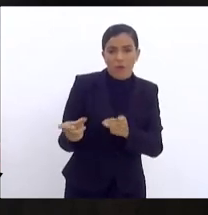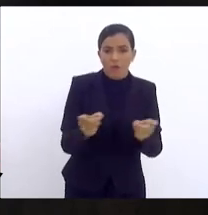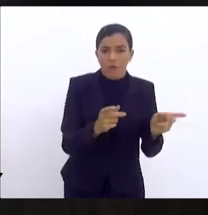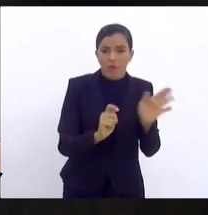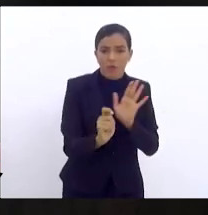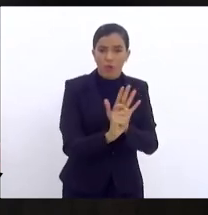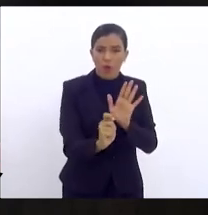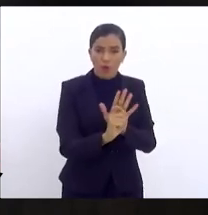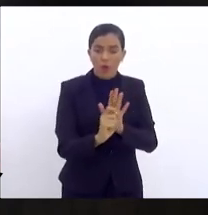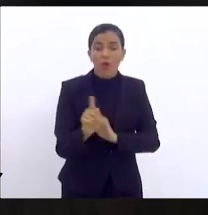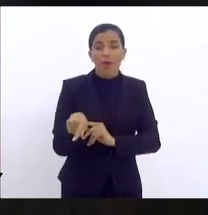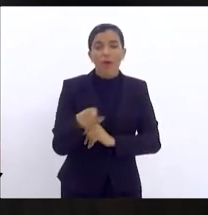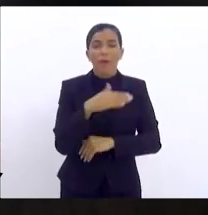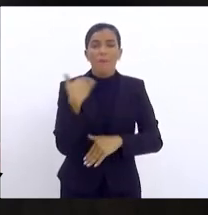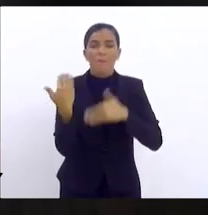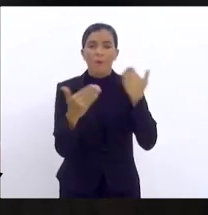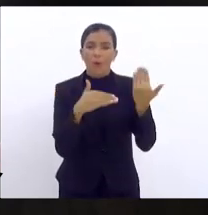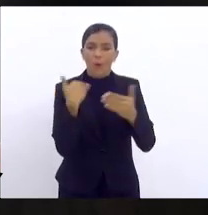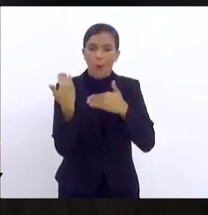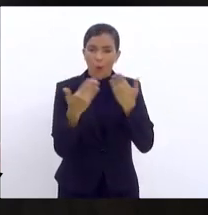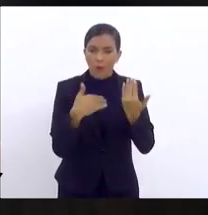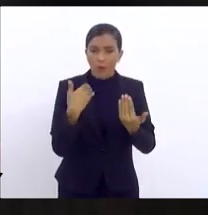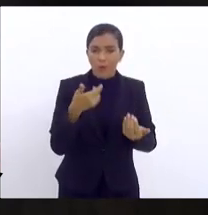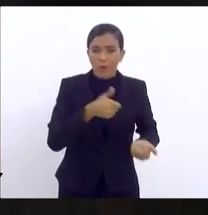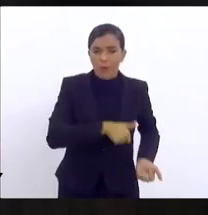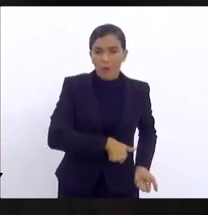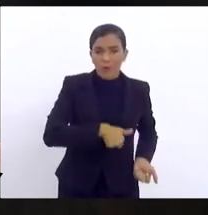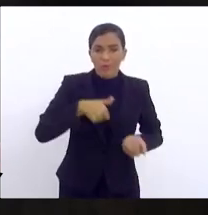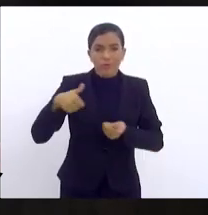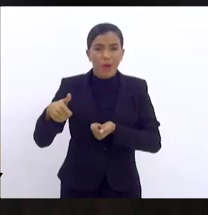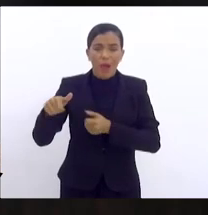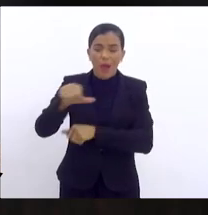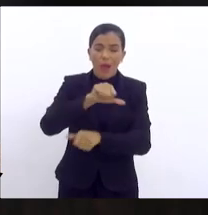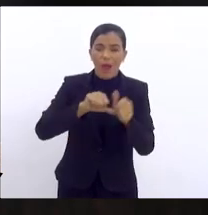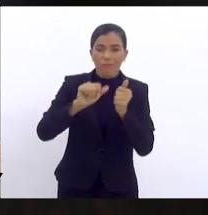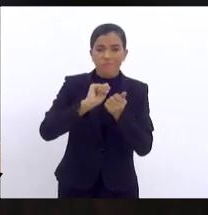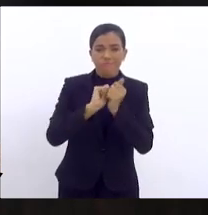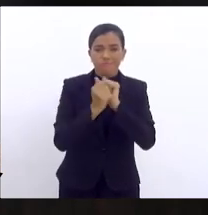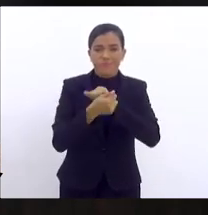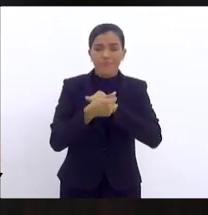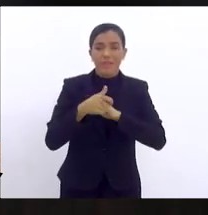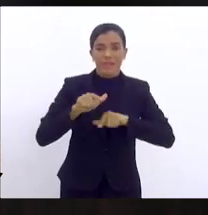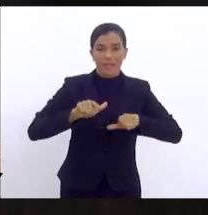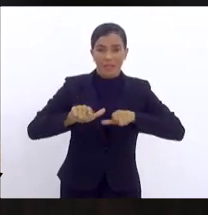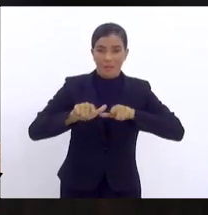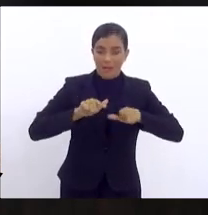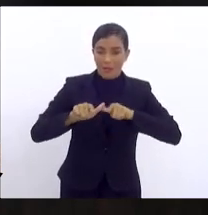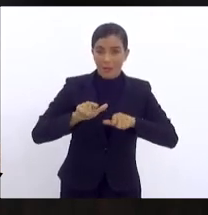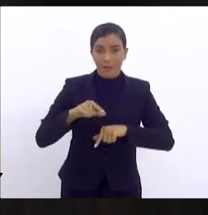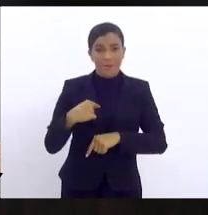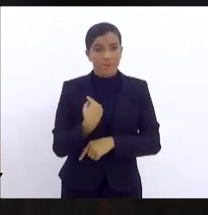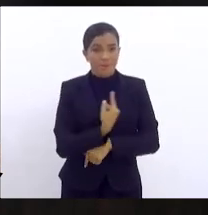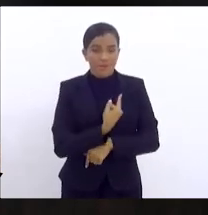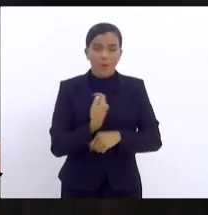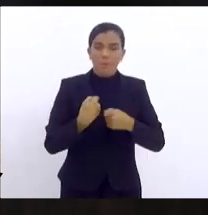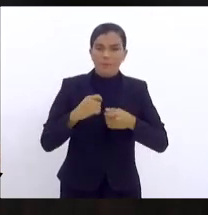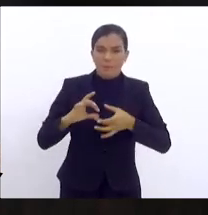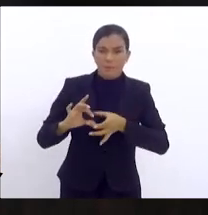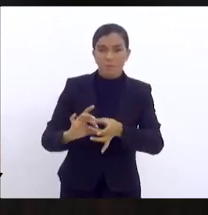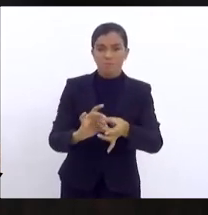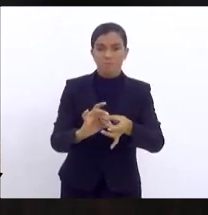em confronto retiram o fuzil e vira um trabalhador então nós precisamos mais do que nunca estarmos